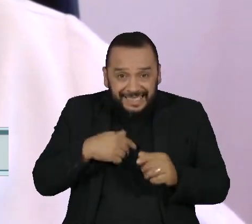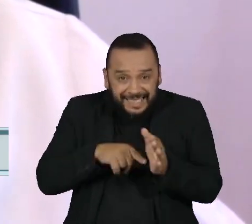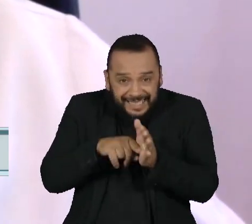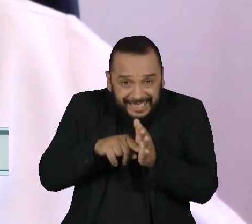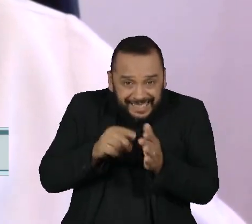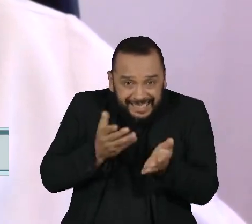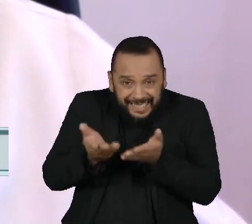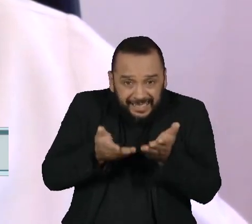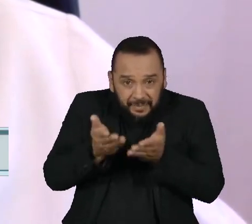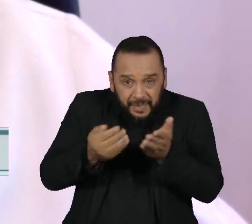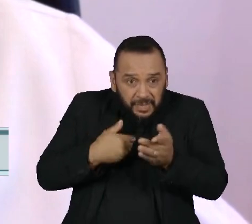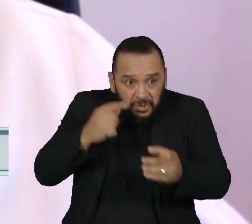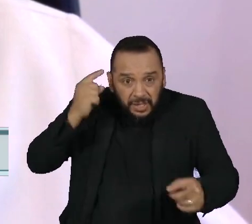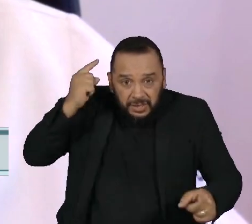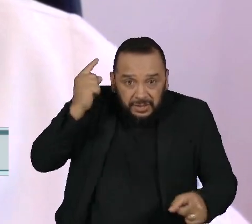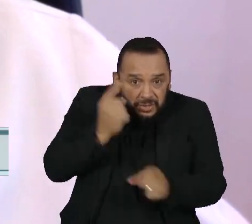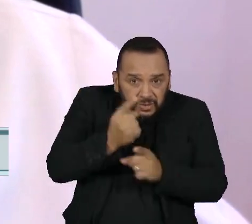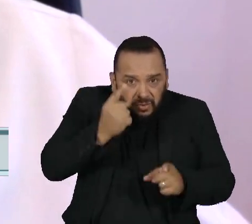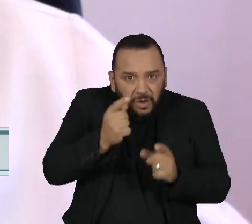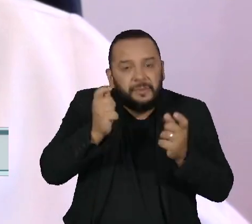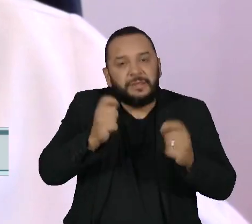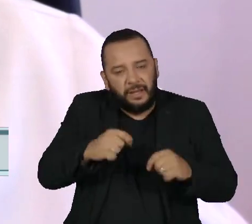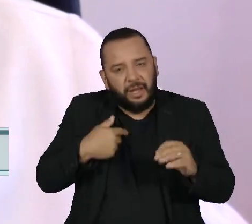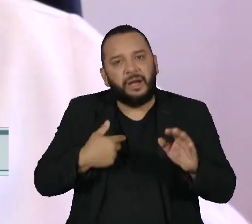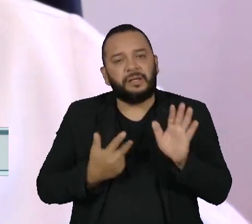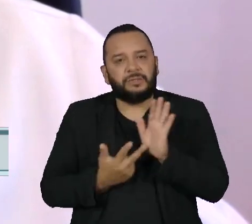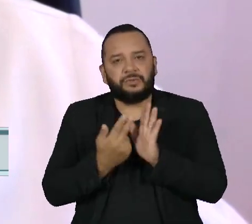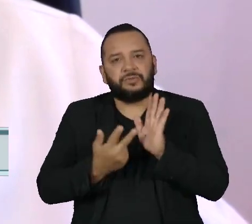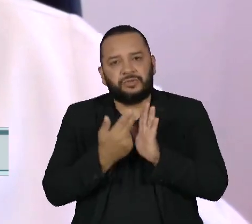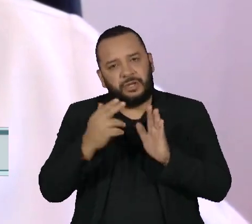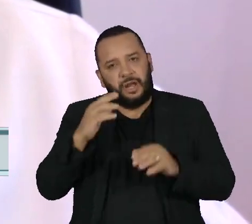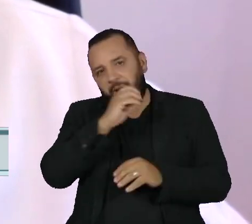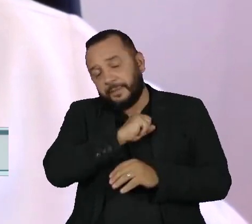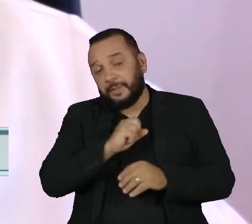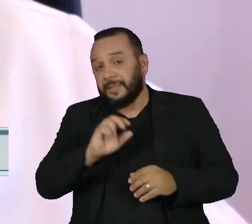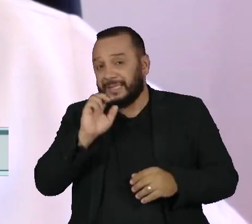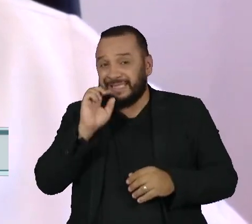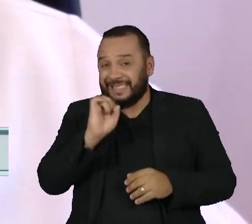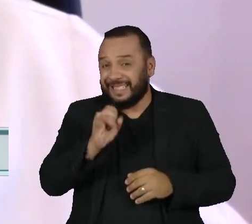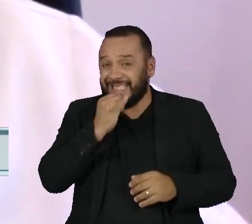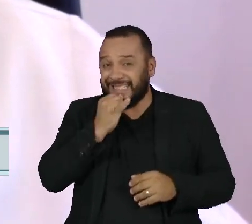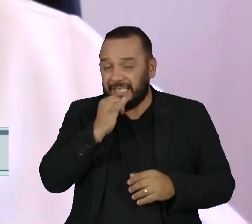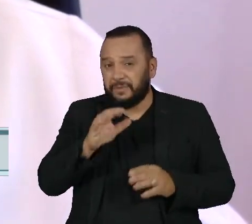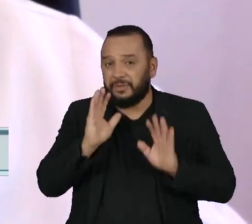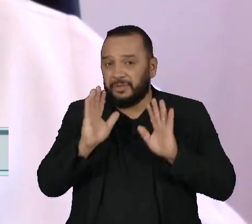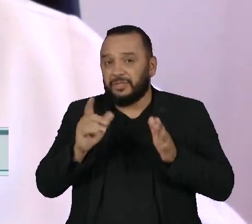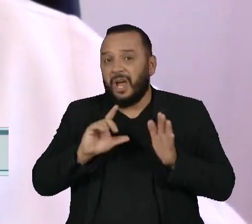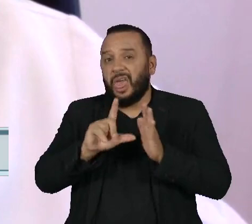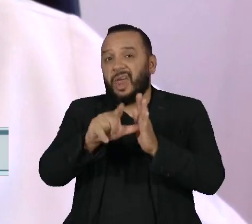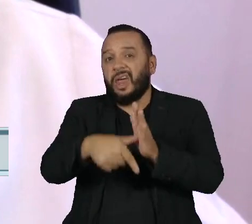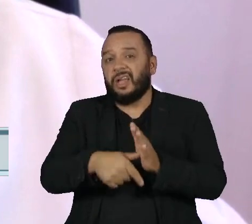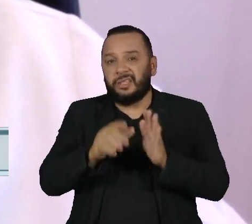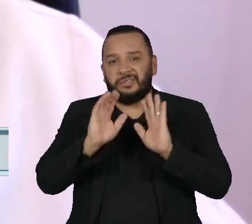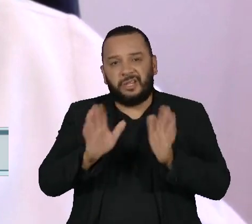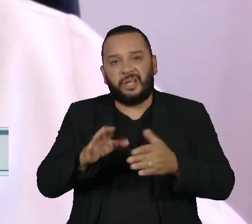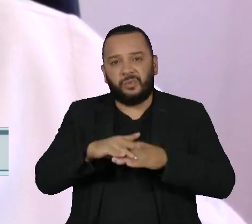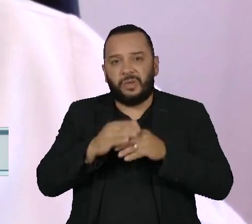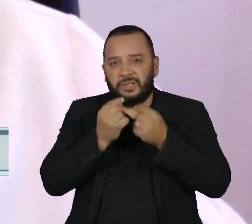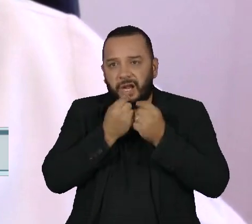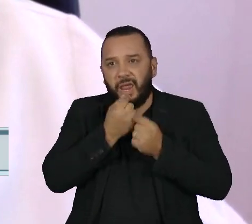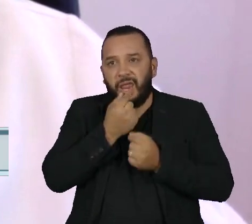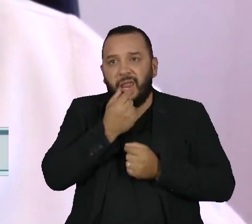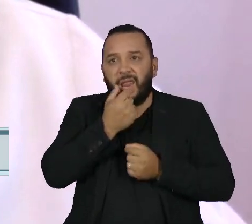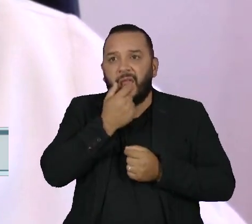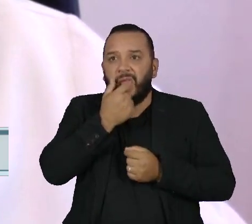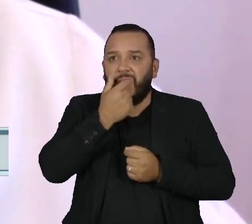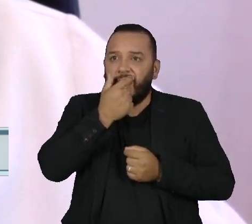único tratamento. Entretanto, se a doença for, como é o mais frequente no Brasil, diagnosticada em fases avançadas, habitualmente